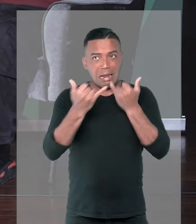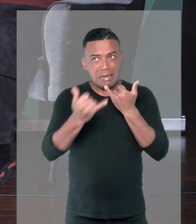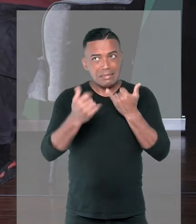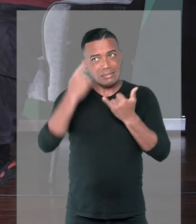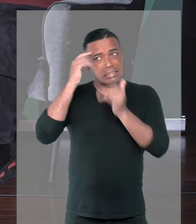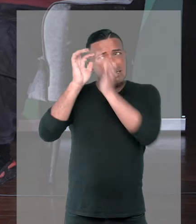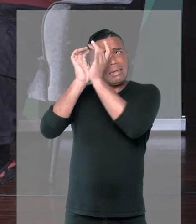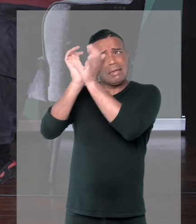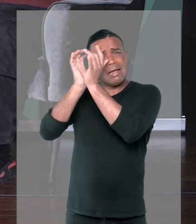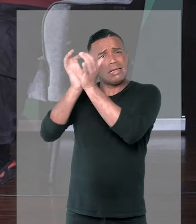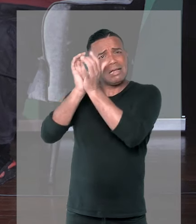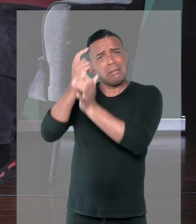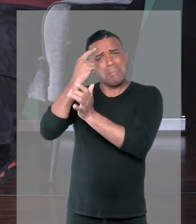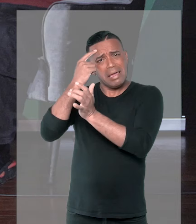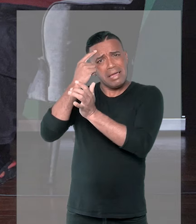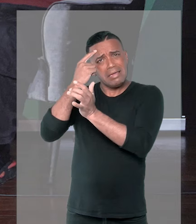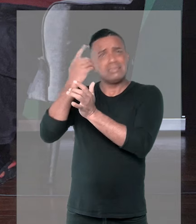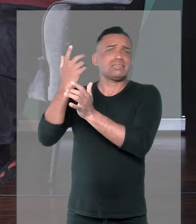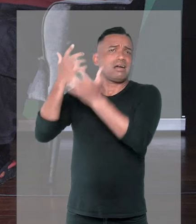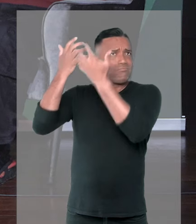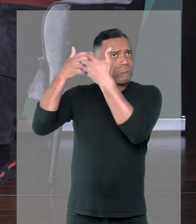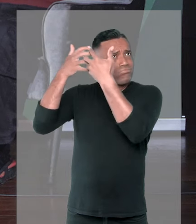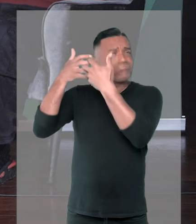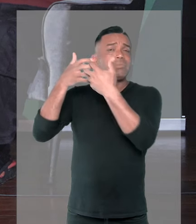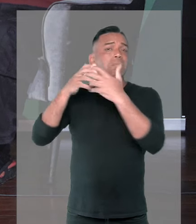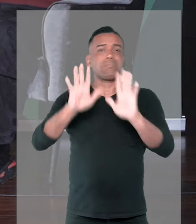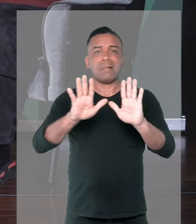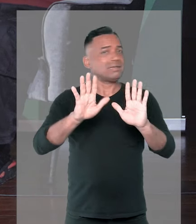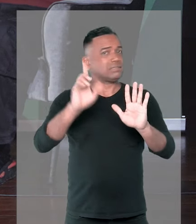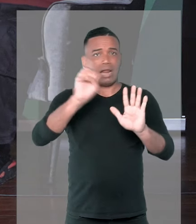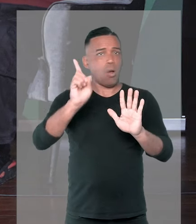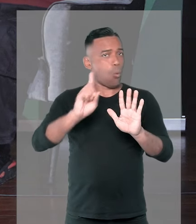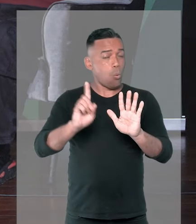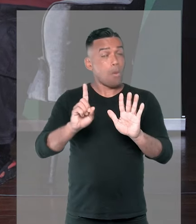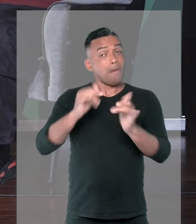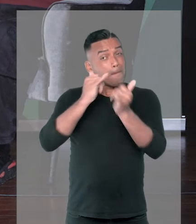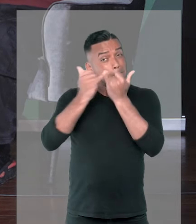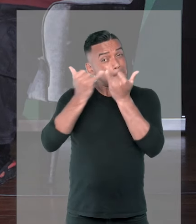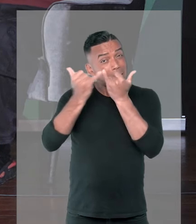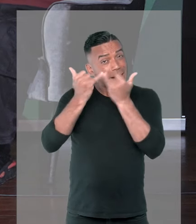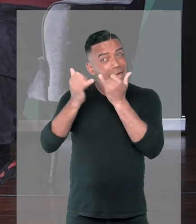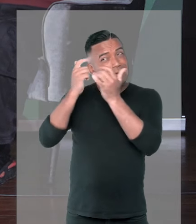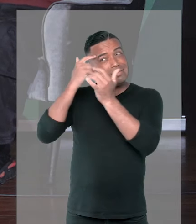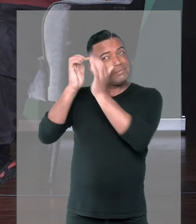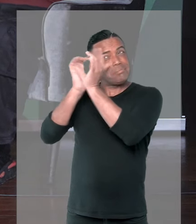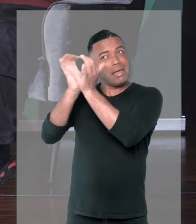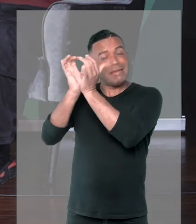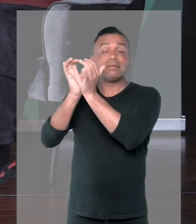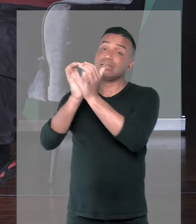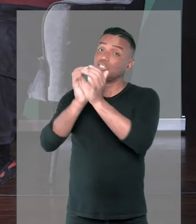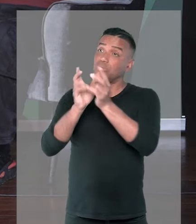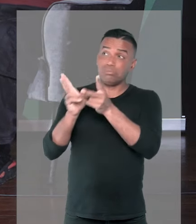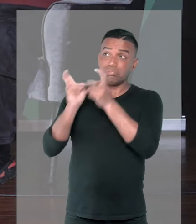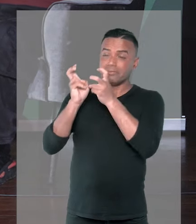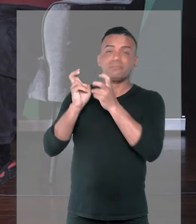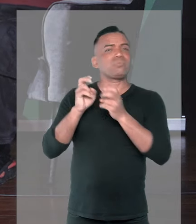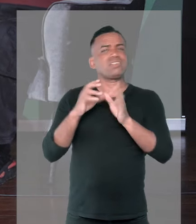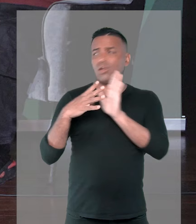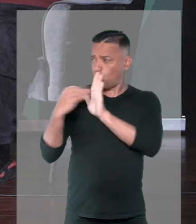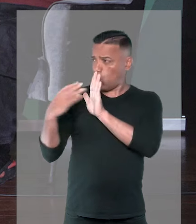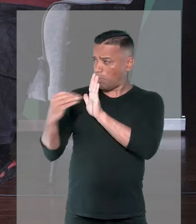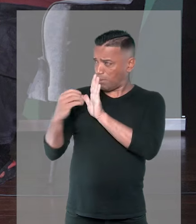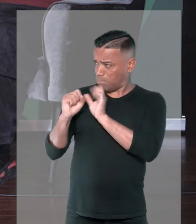mesmo se bem que não pensa mas isso é irrelevante porque se parece que pensa a gente pode interpretar que pensa dependendo da imitação vai